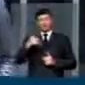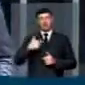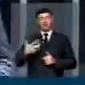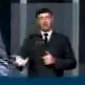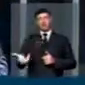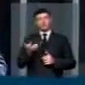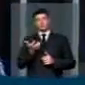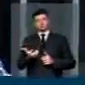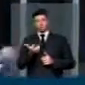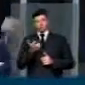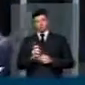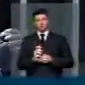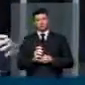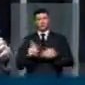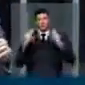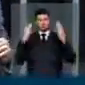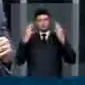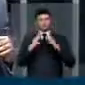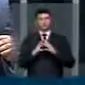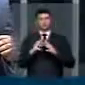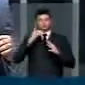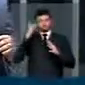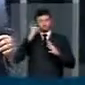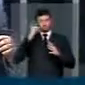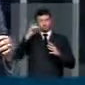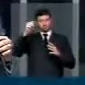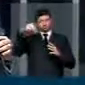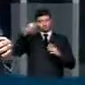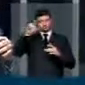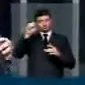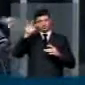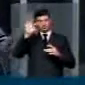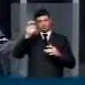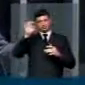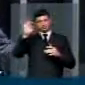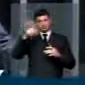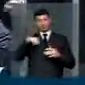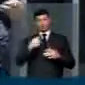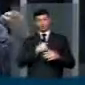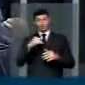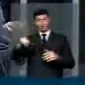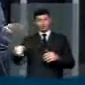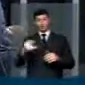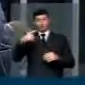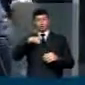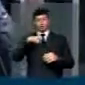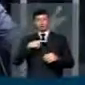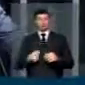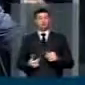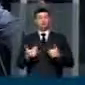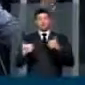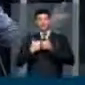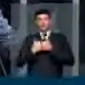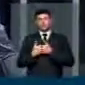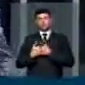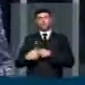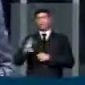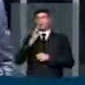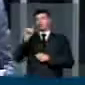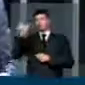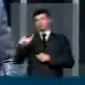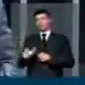queria parabenizar o deputado Danilo Forte, que nós tivemos a oportunidade de se aproximar, conhecer